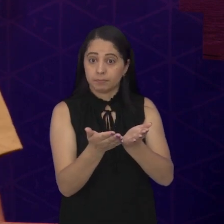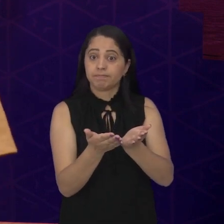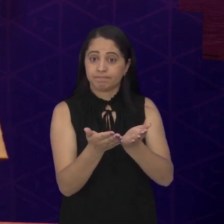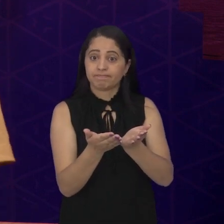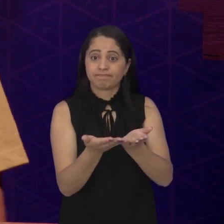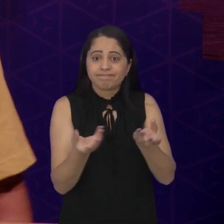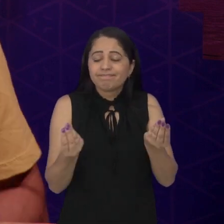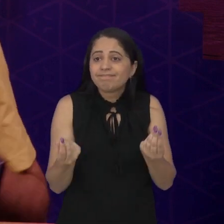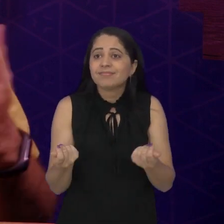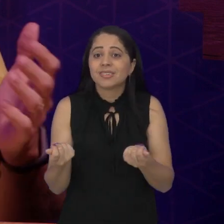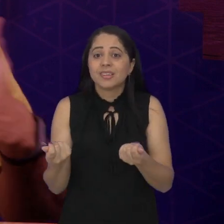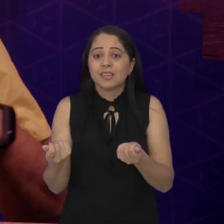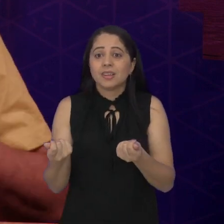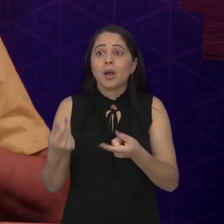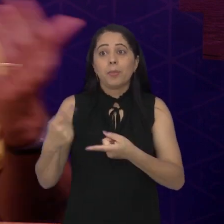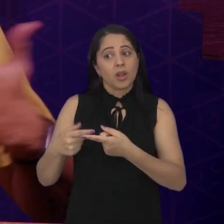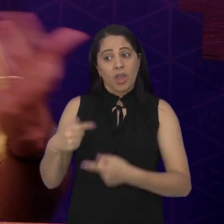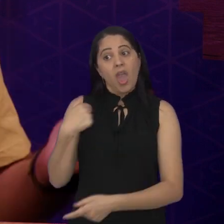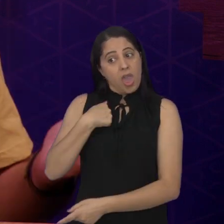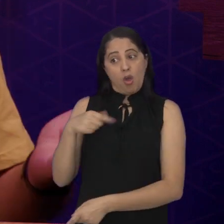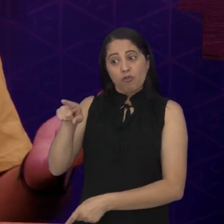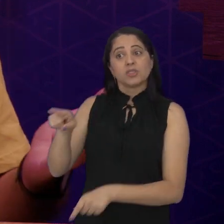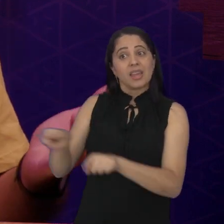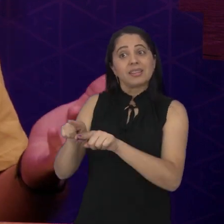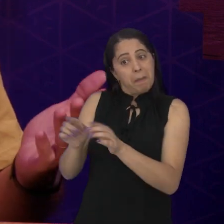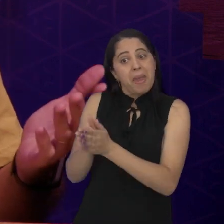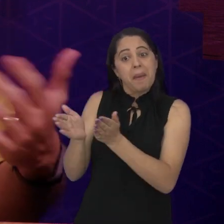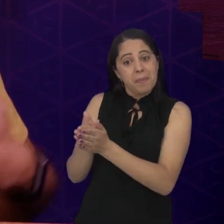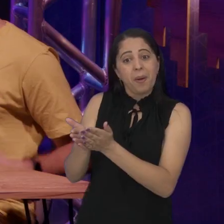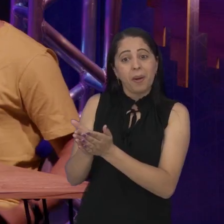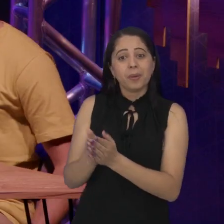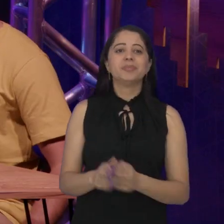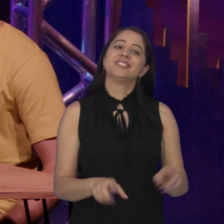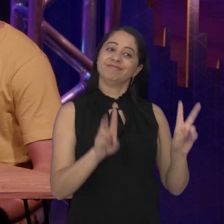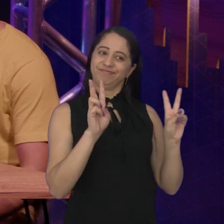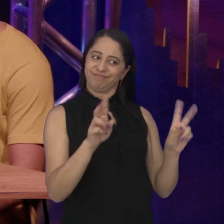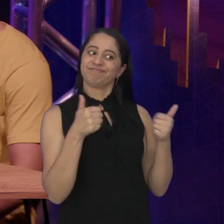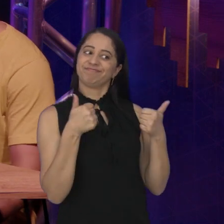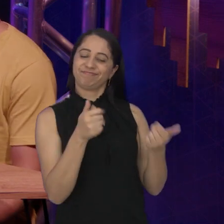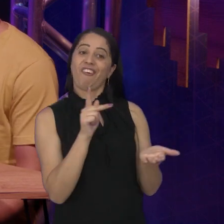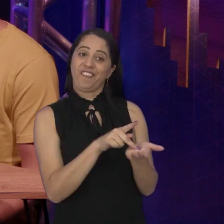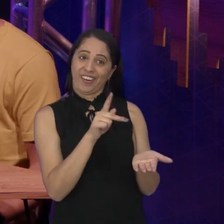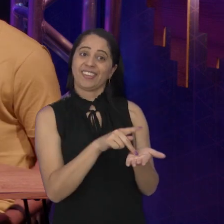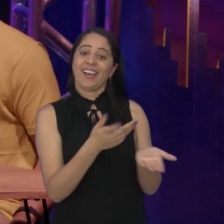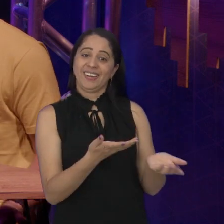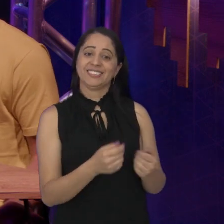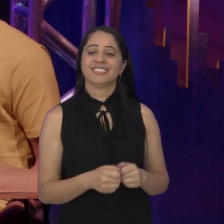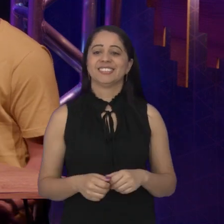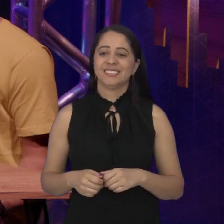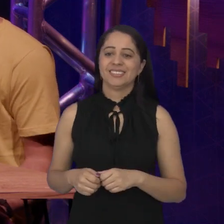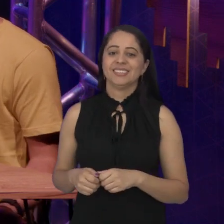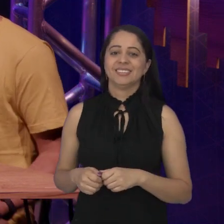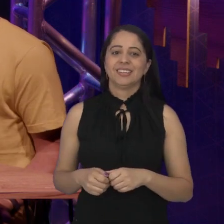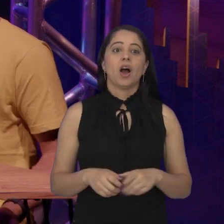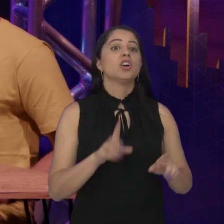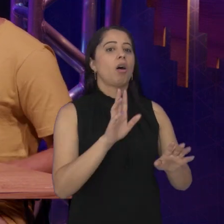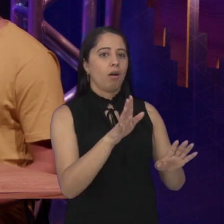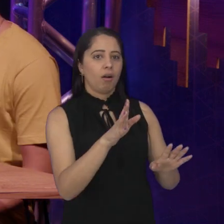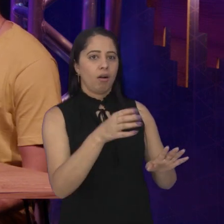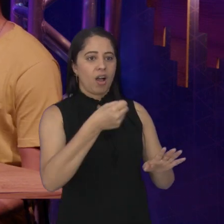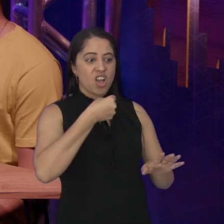Que, inclusive, a gente se inclui nisso, né? Sabe? Pobres. Porque,